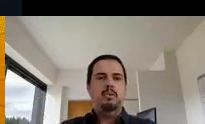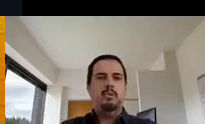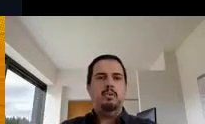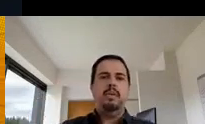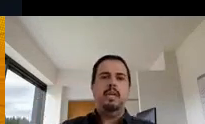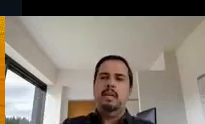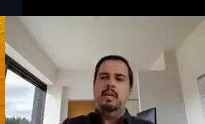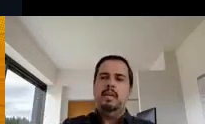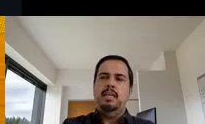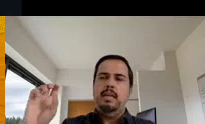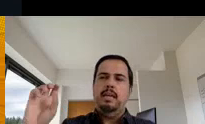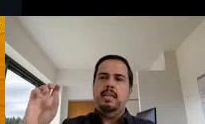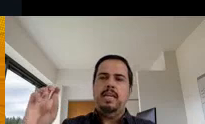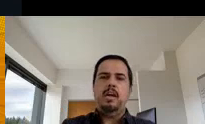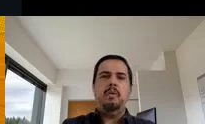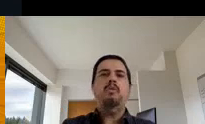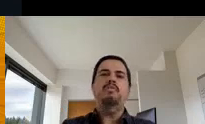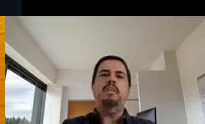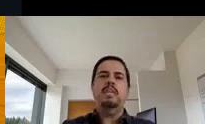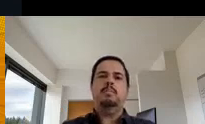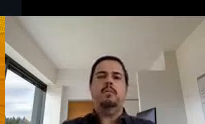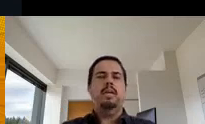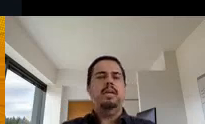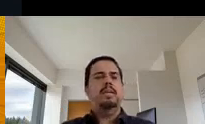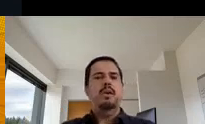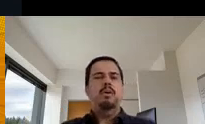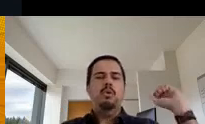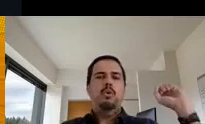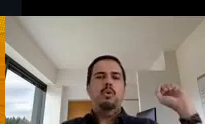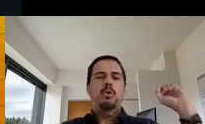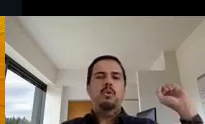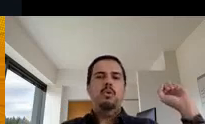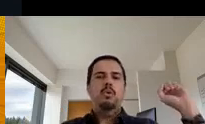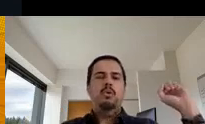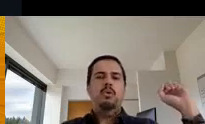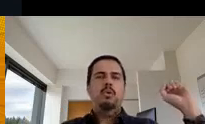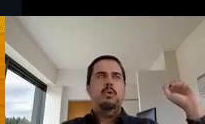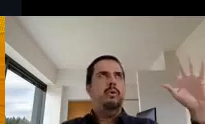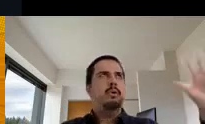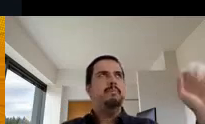para sanar a dor de alguém, gerar uma conveniência para alguém,